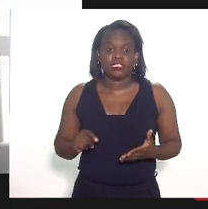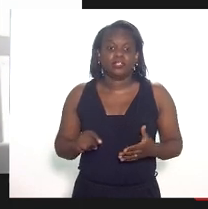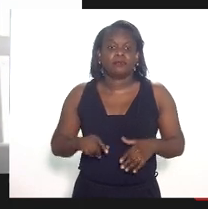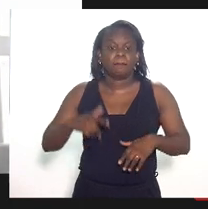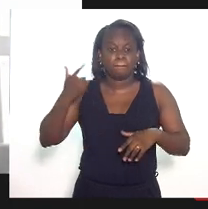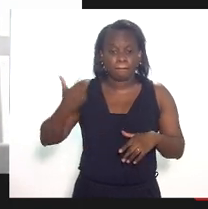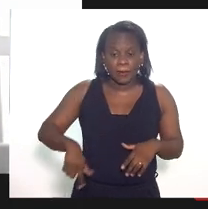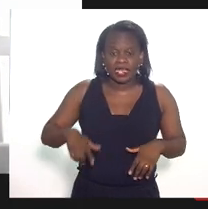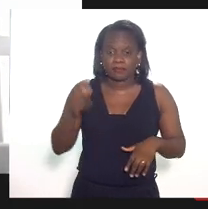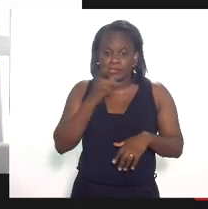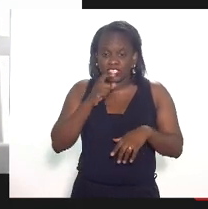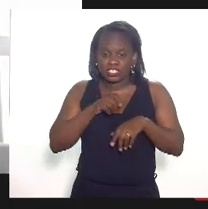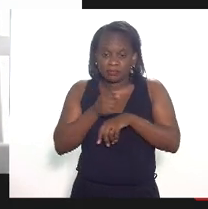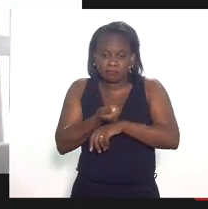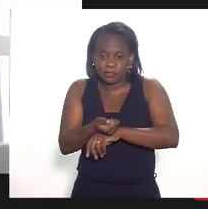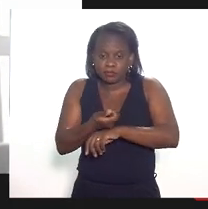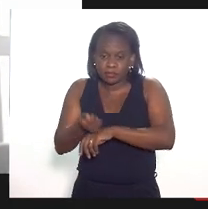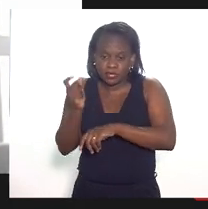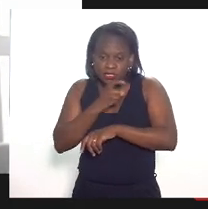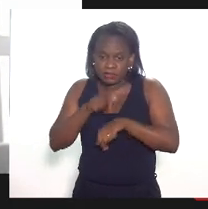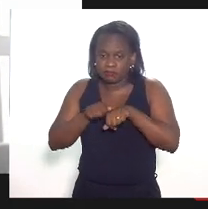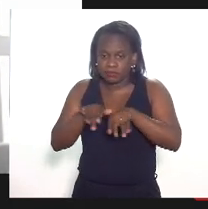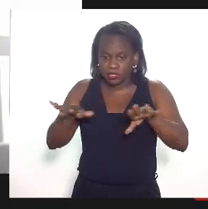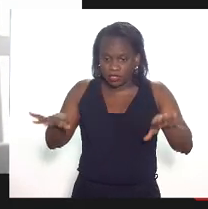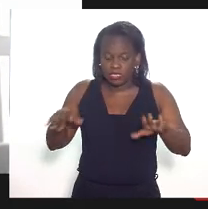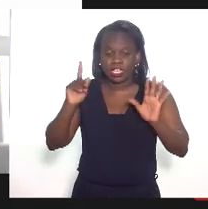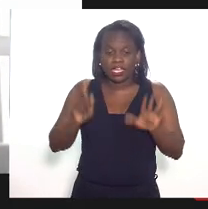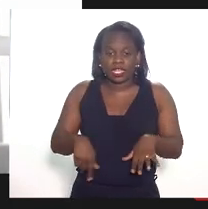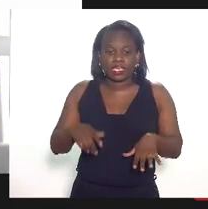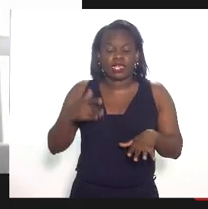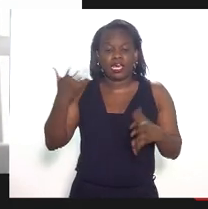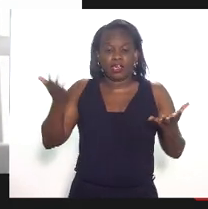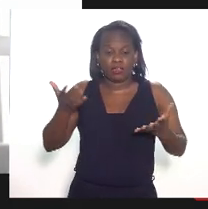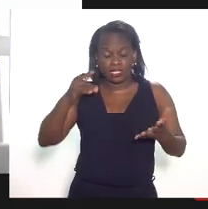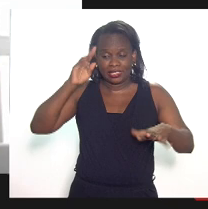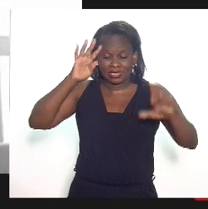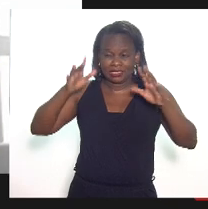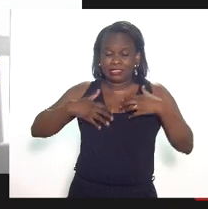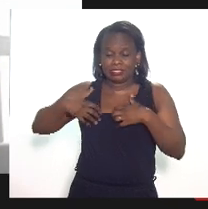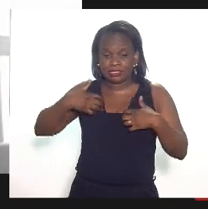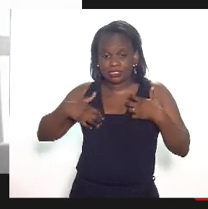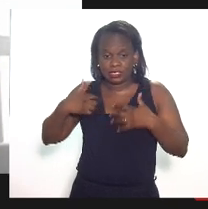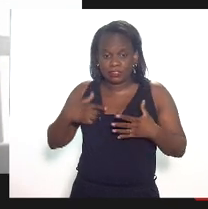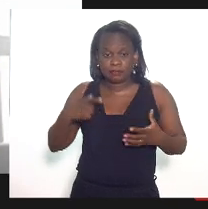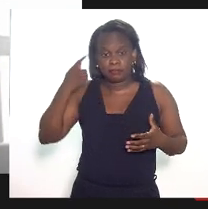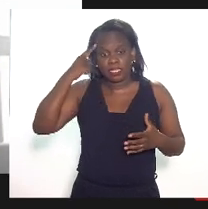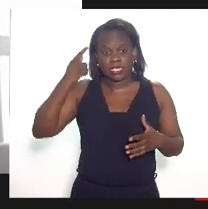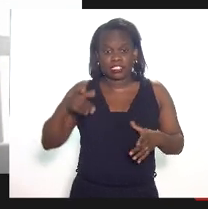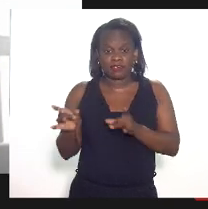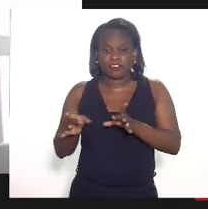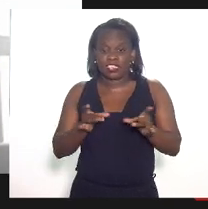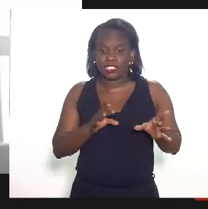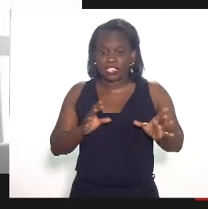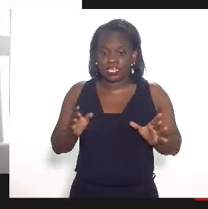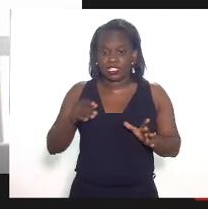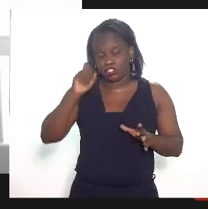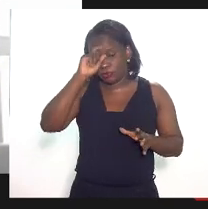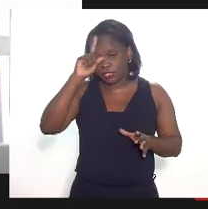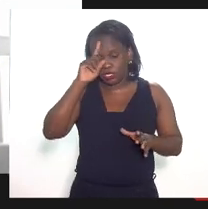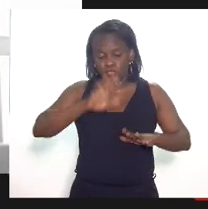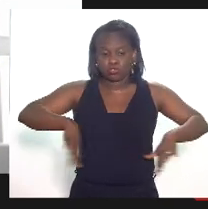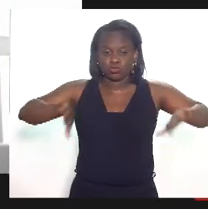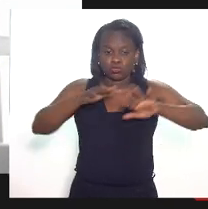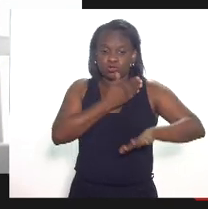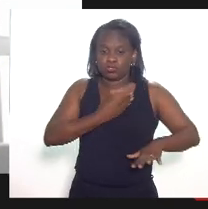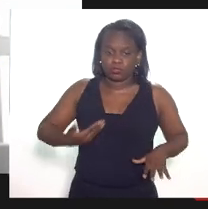uma fake news, essa coisa de que nesse pesadelo que nós estamos vivendo se pretende privatizar a rede pública do Rio de